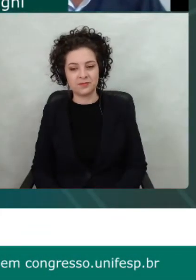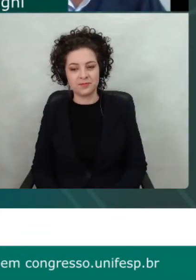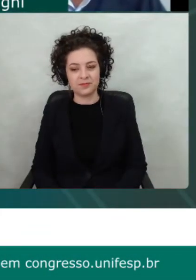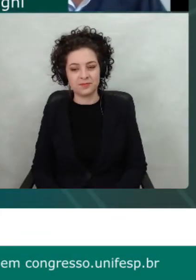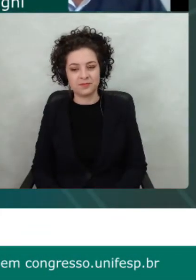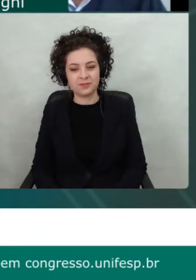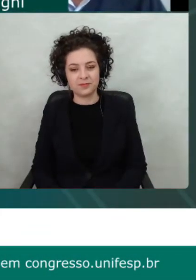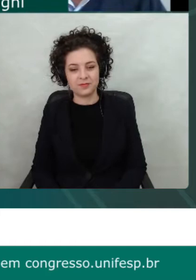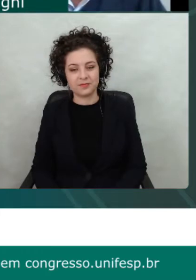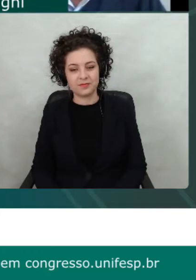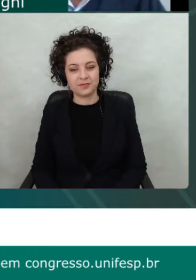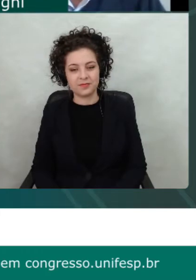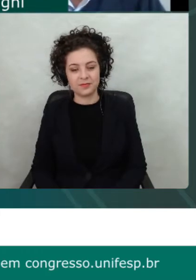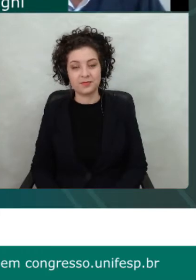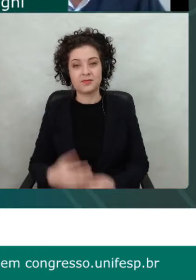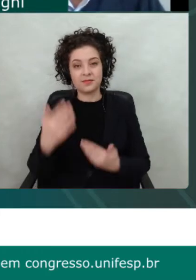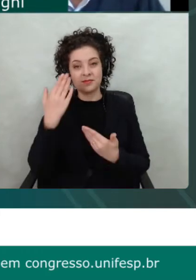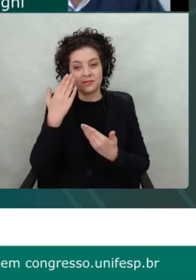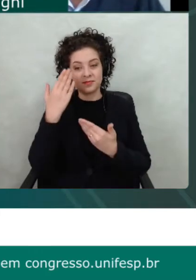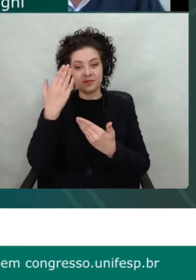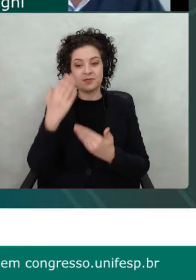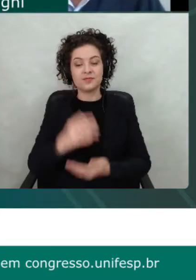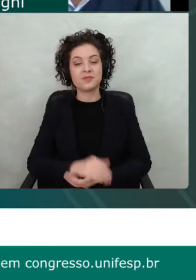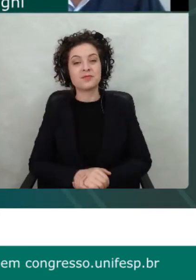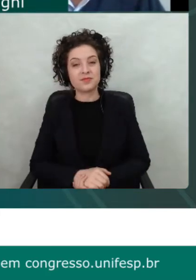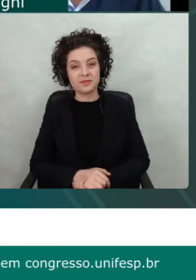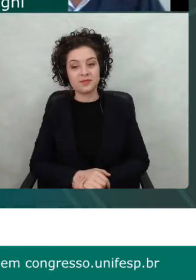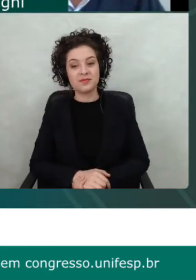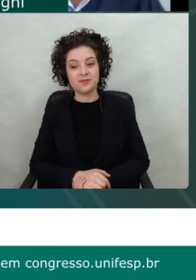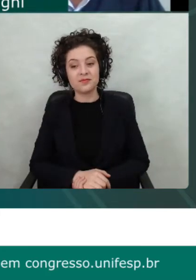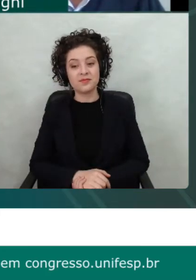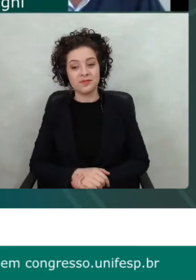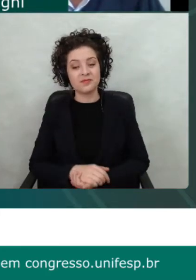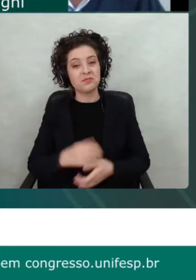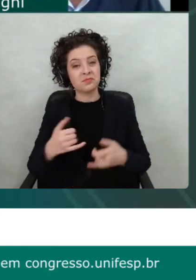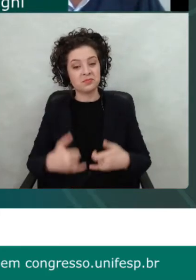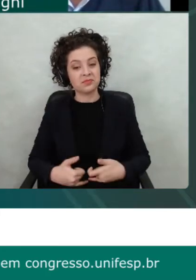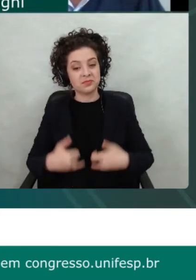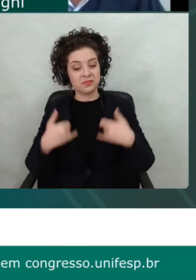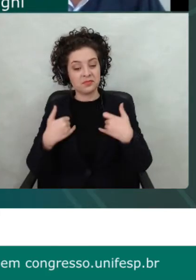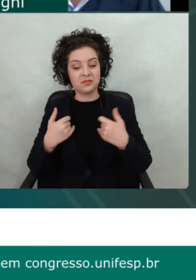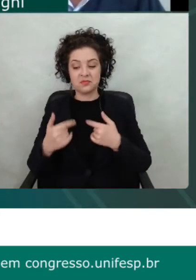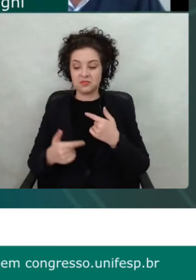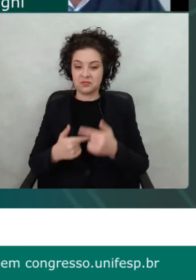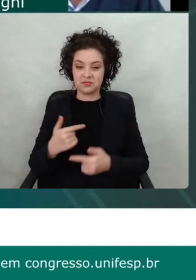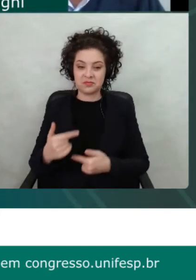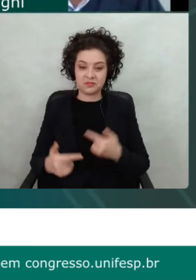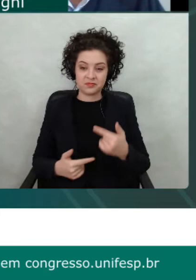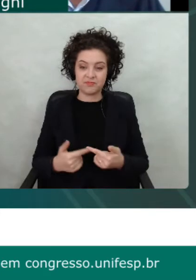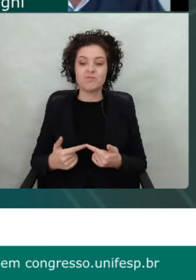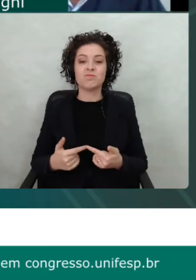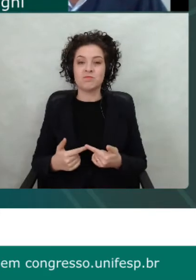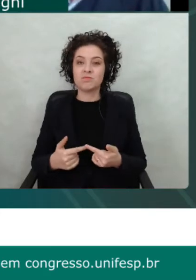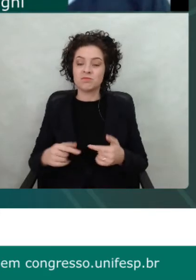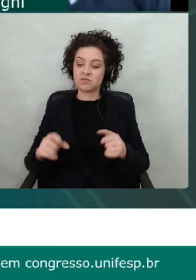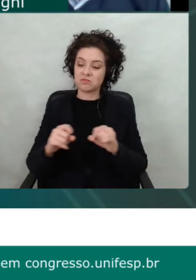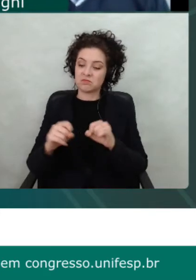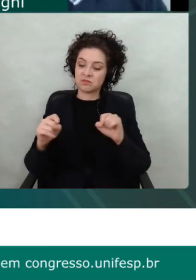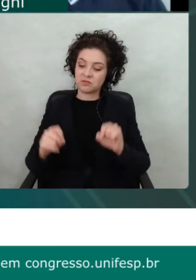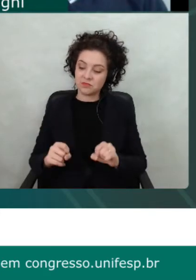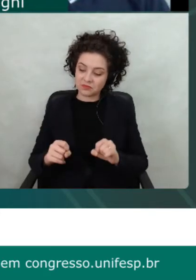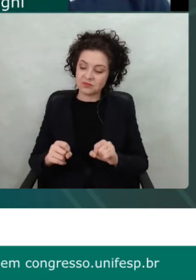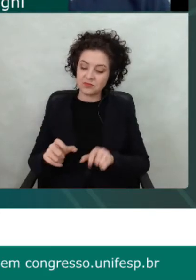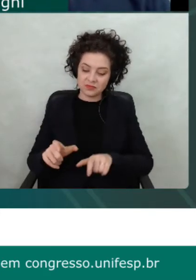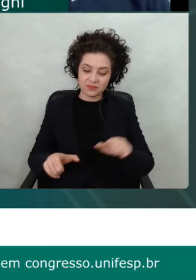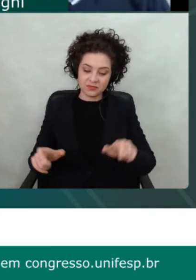Muito obrigado, Flávia. A gente sabe o orgulho de trabalhar nesse sistema e trabalhar com esses pacientes, e o orgulho